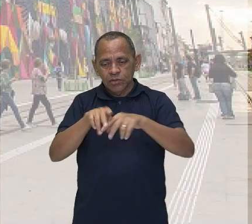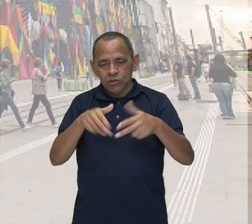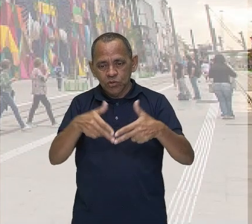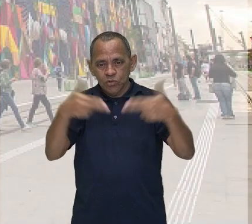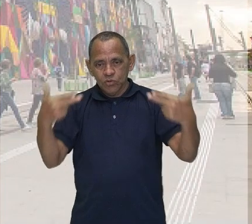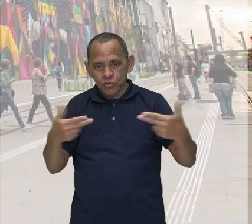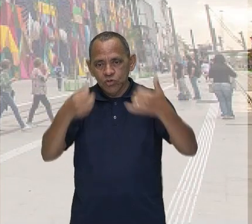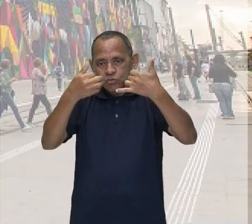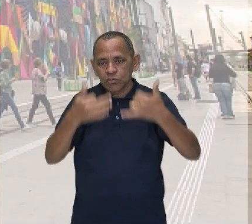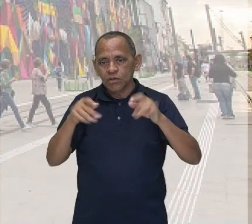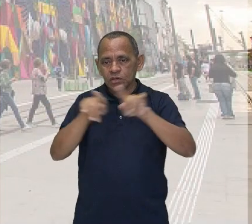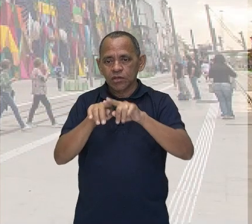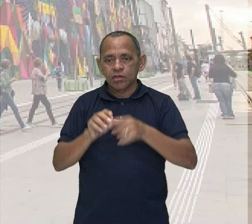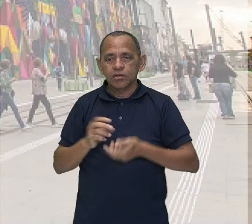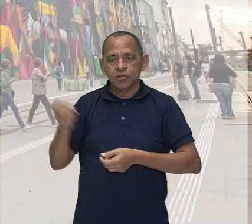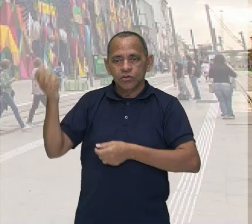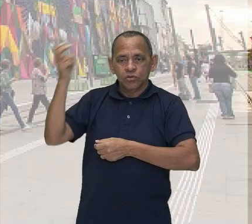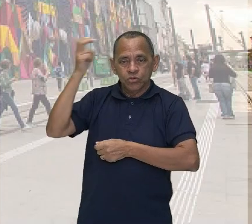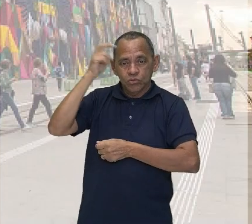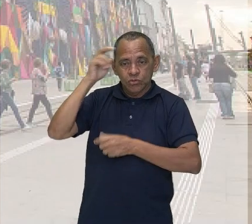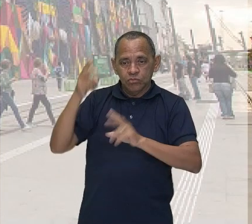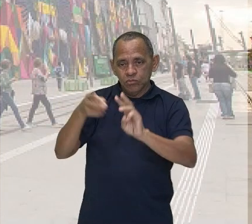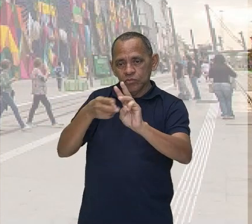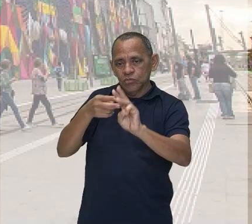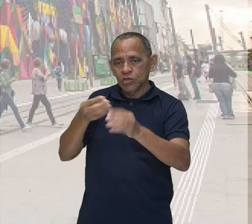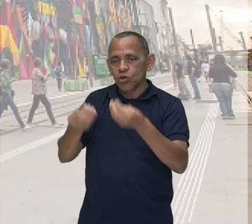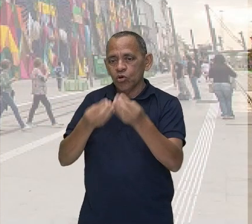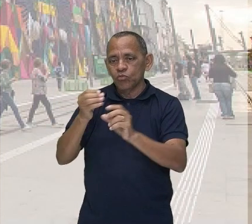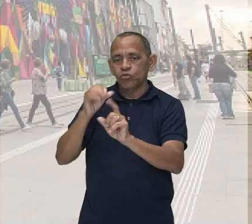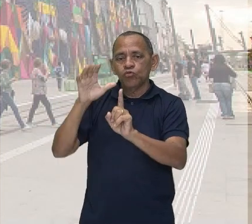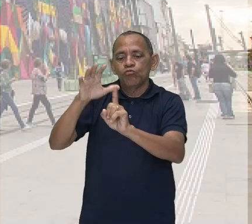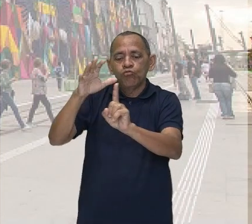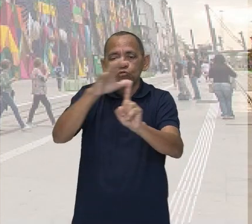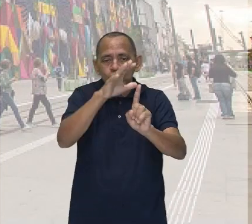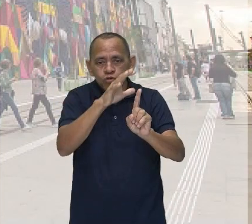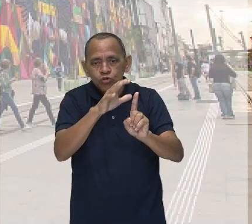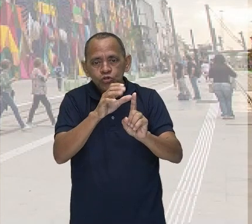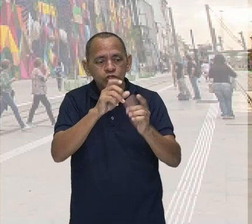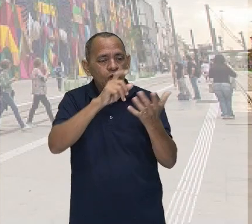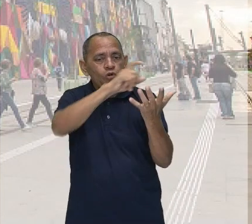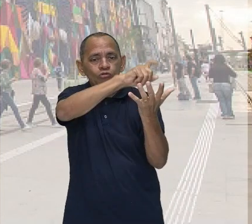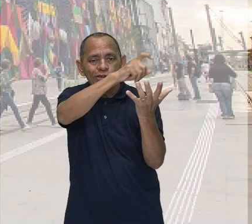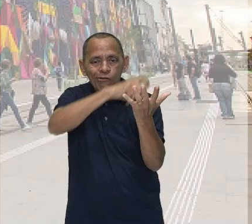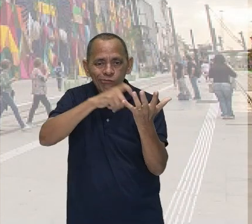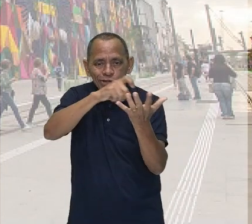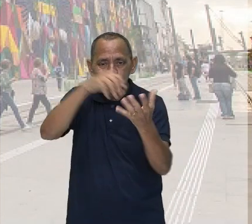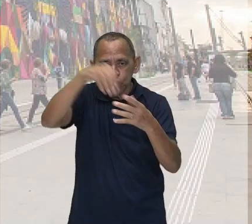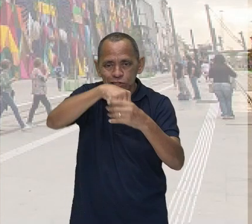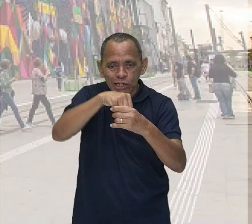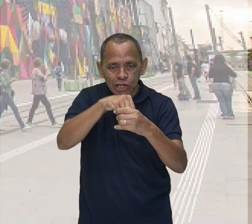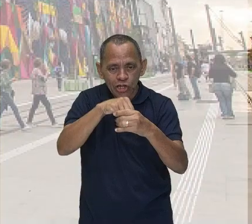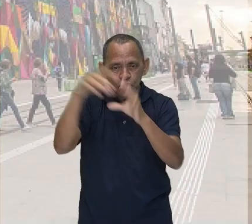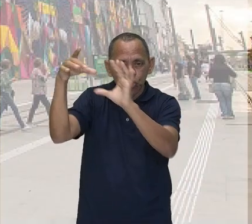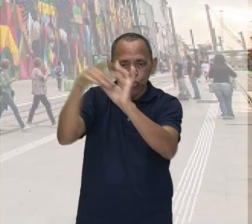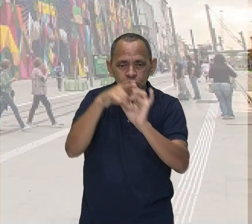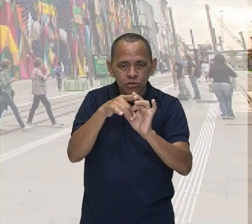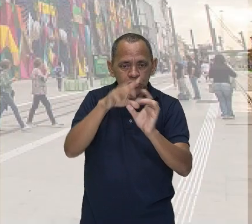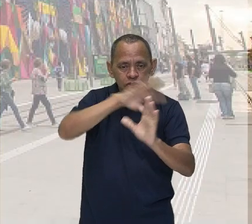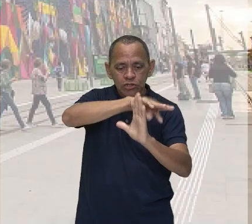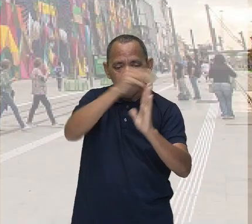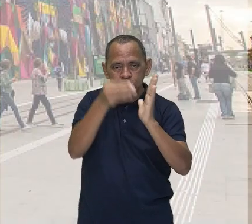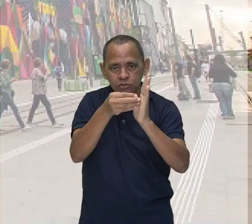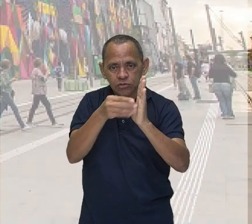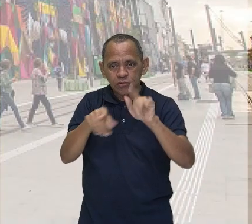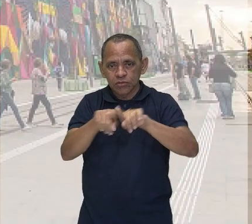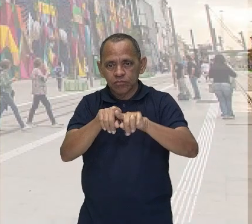vamos falar sobre a cultura indígena, como ela está influenciando, tá, o grafite no contexto amazônico. Vamos